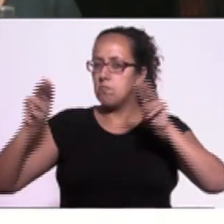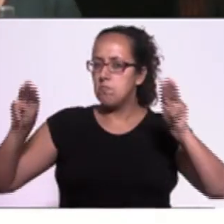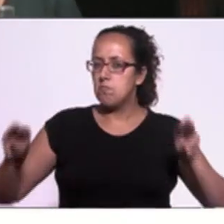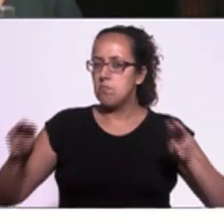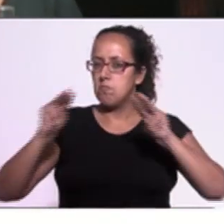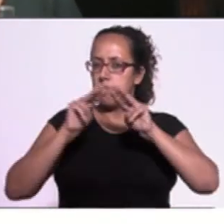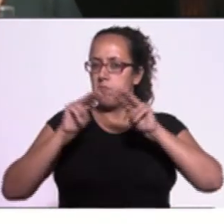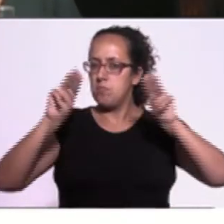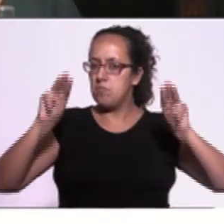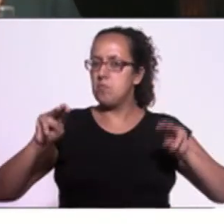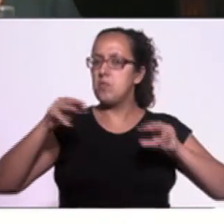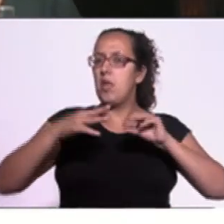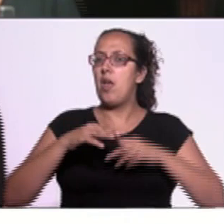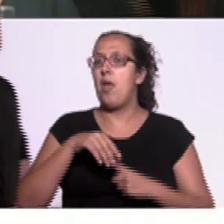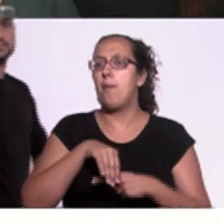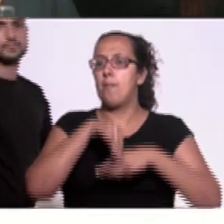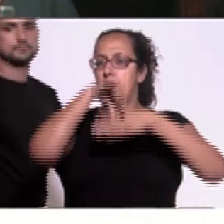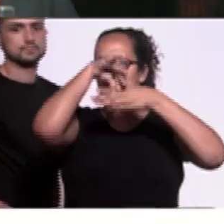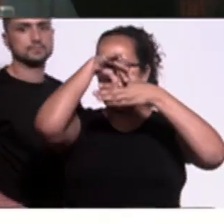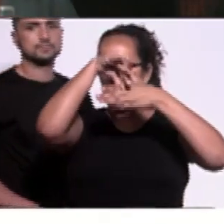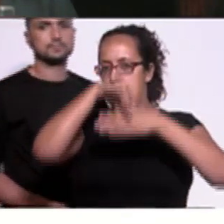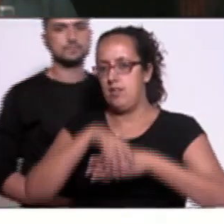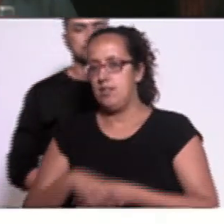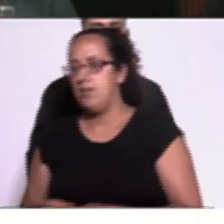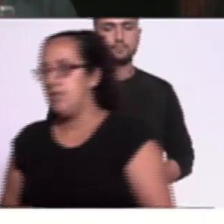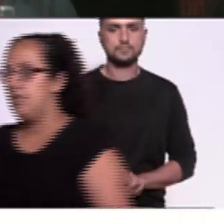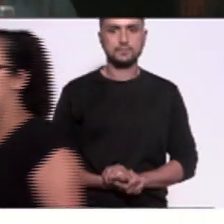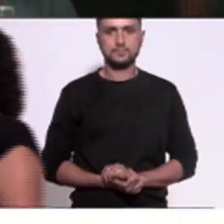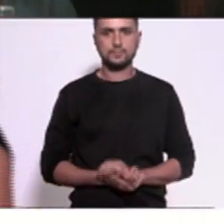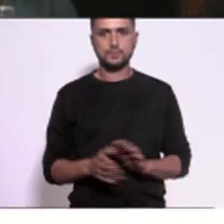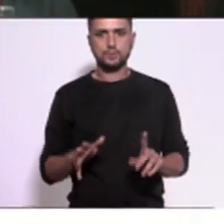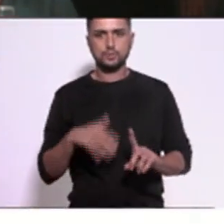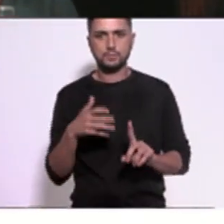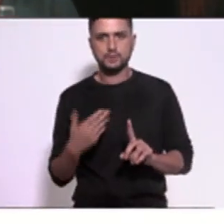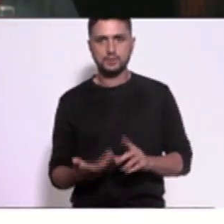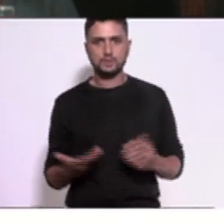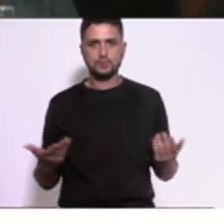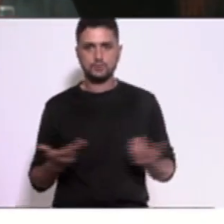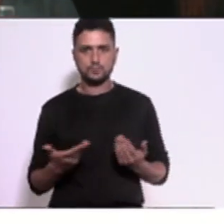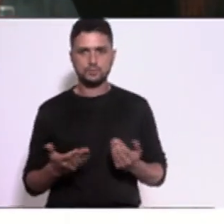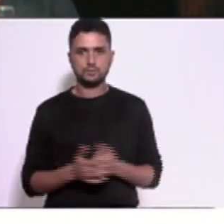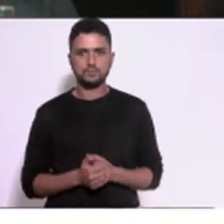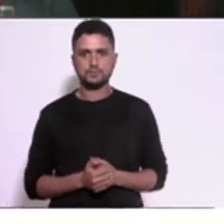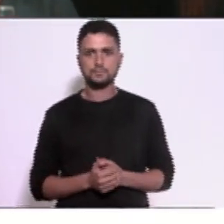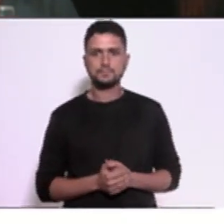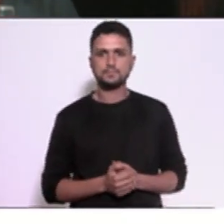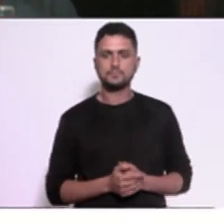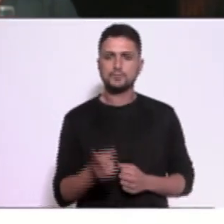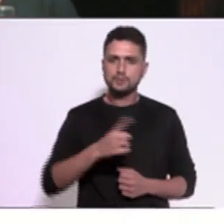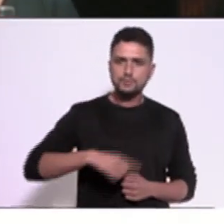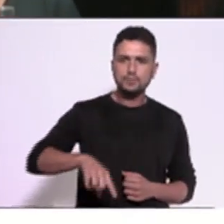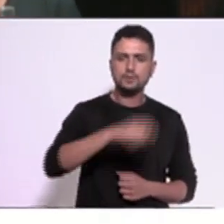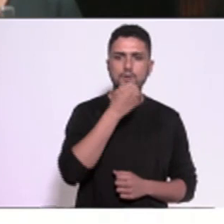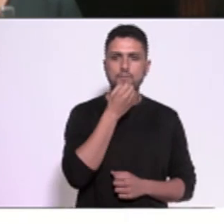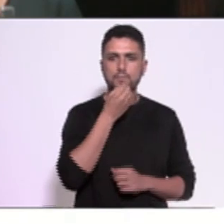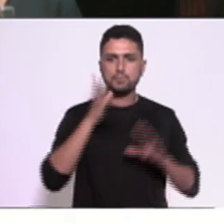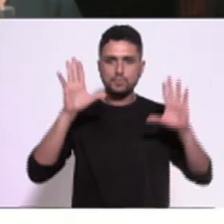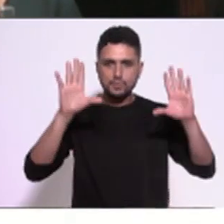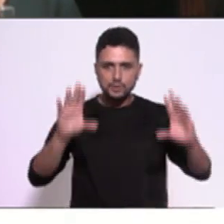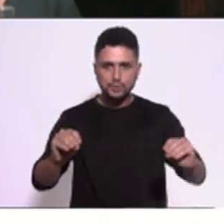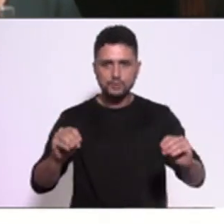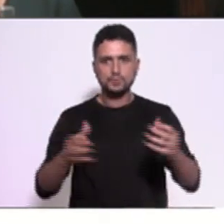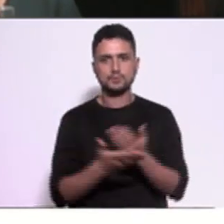seus representantes homenageadas na solenidade de hoje. Tenham